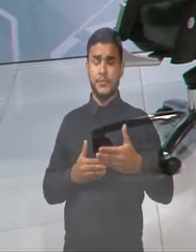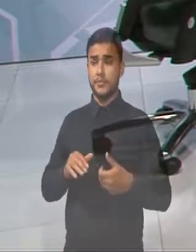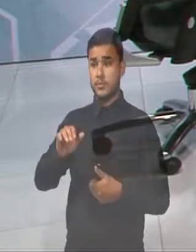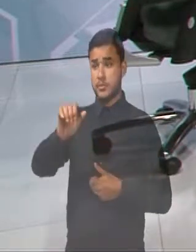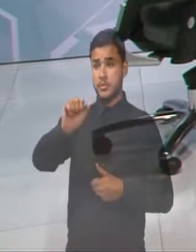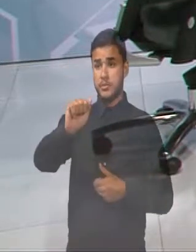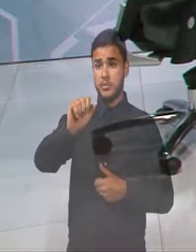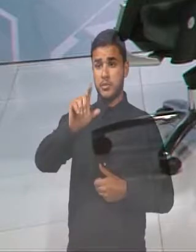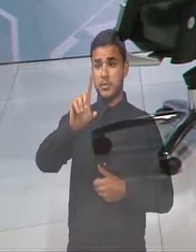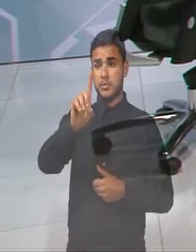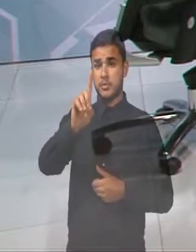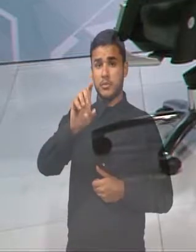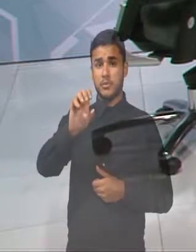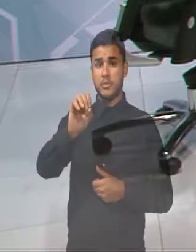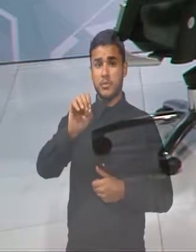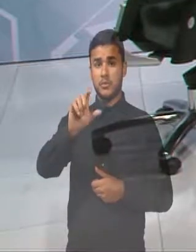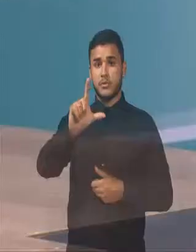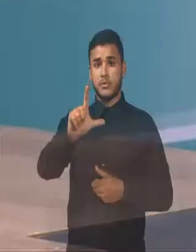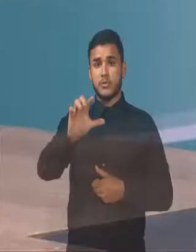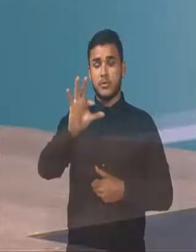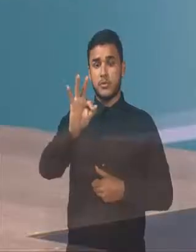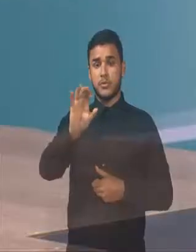Adolfo Marinho, que foi quem trouxe o assunto no bastidor.